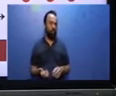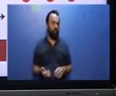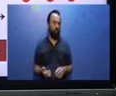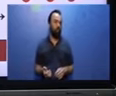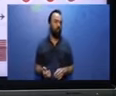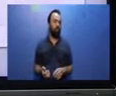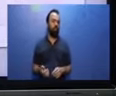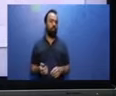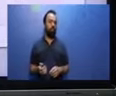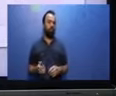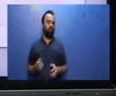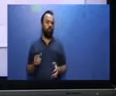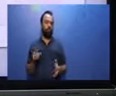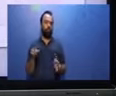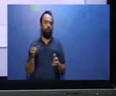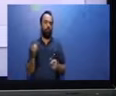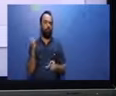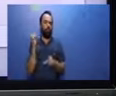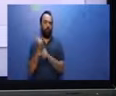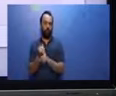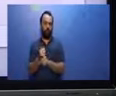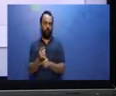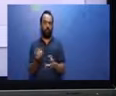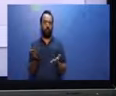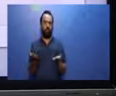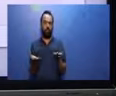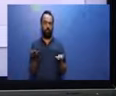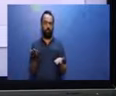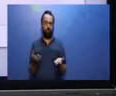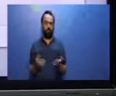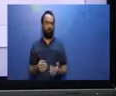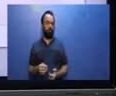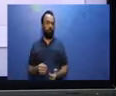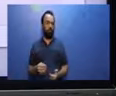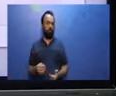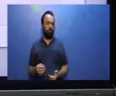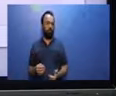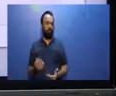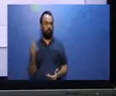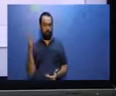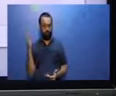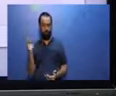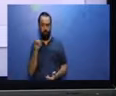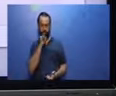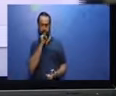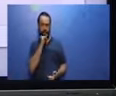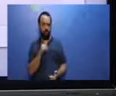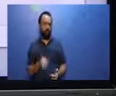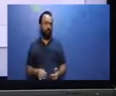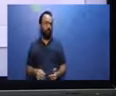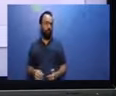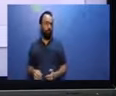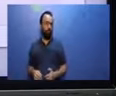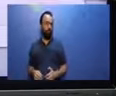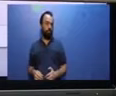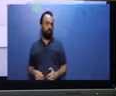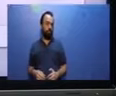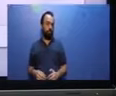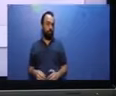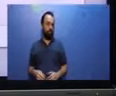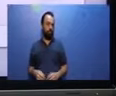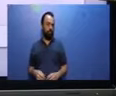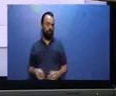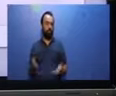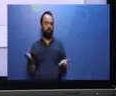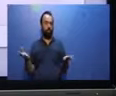método dele para determinar as massas antes e após a reação química nesse outro exemplo nós temos aqui até